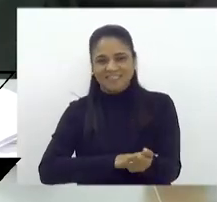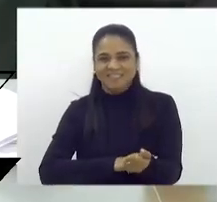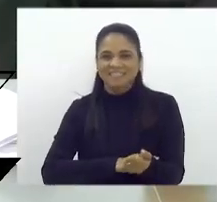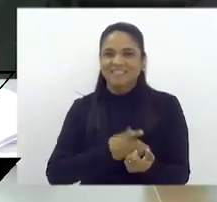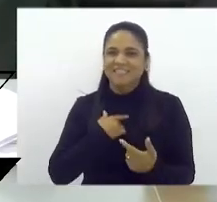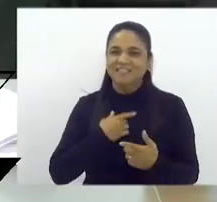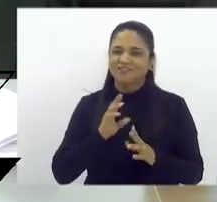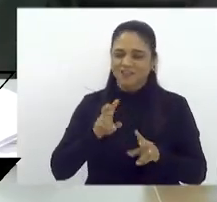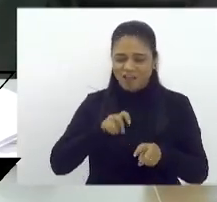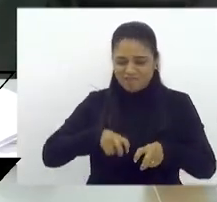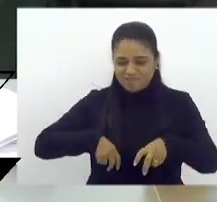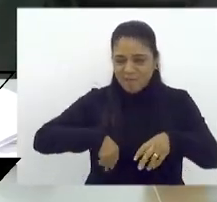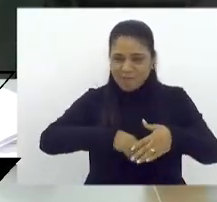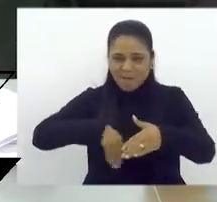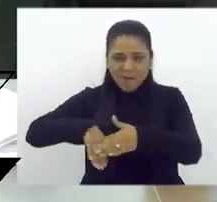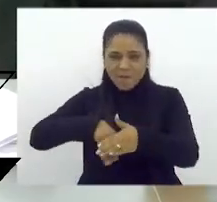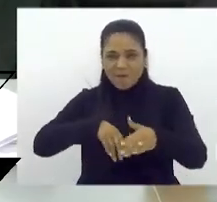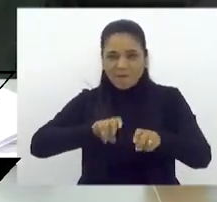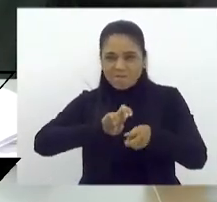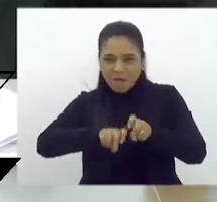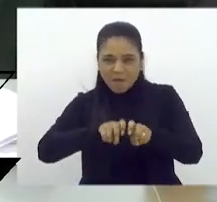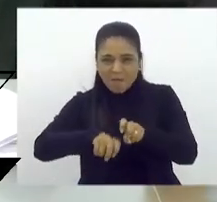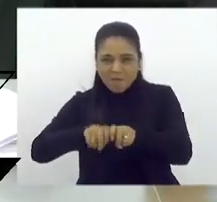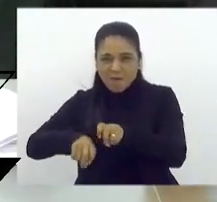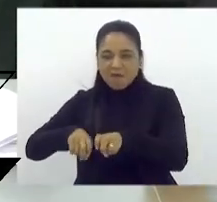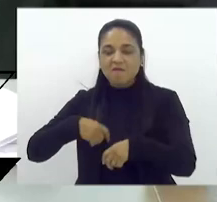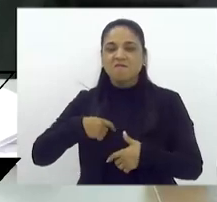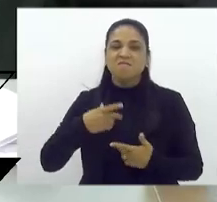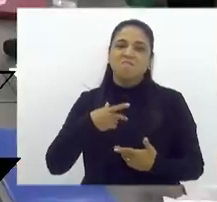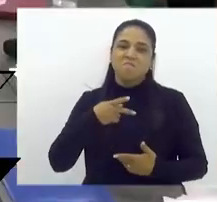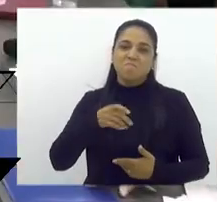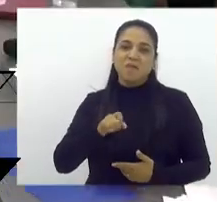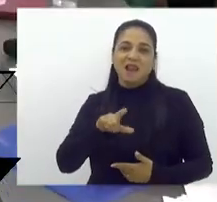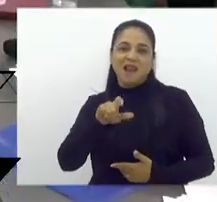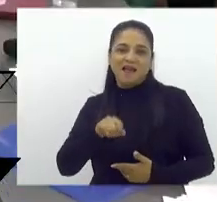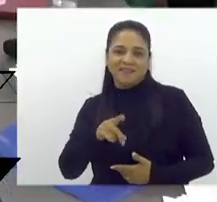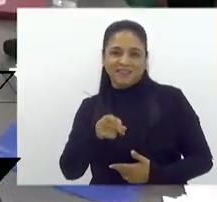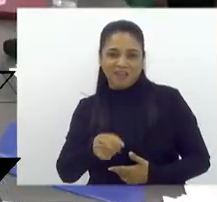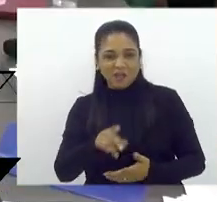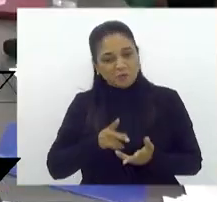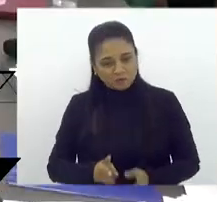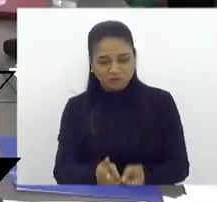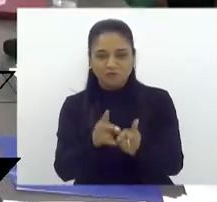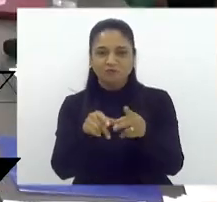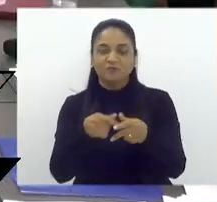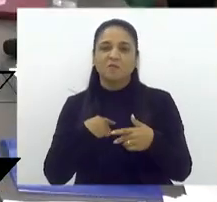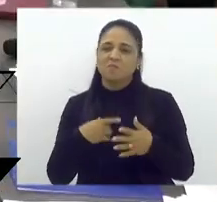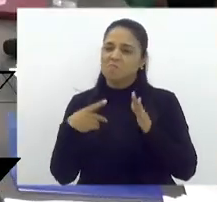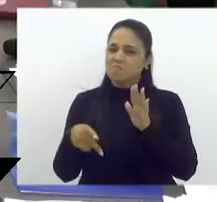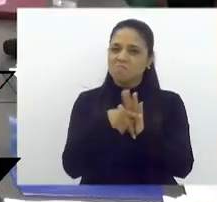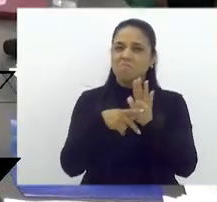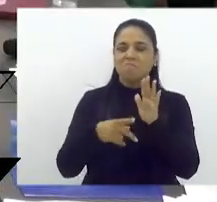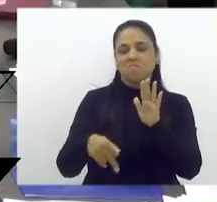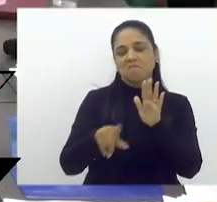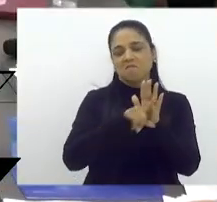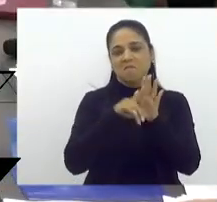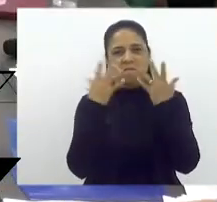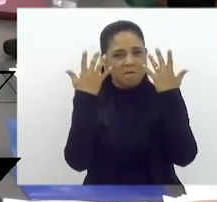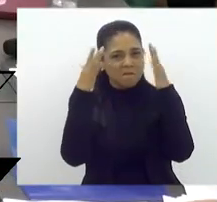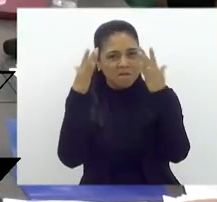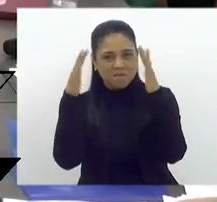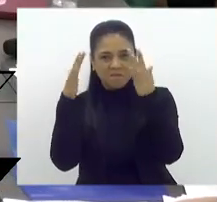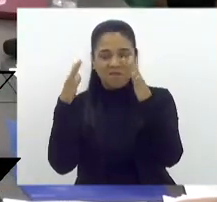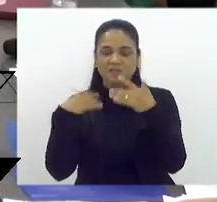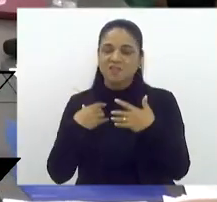peladeiro, peladeiro sempre continua, né? É isso aí. Então, presidente, primeiro, parabenizar pelo projeto e até